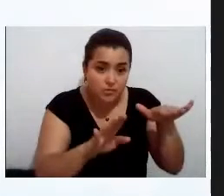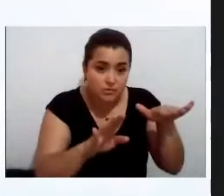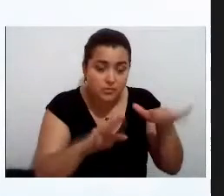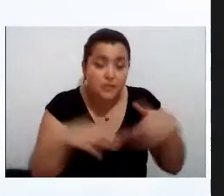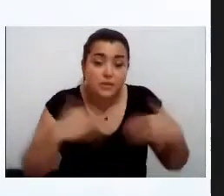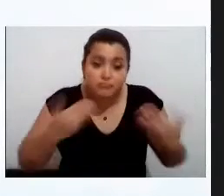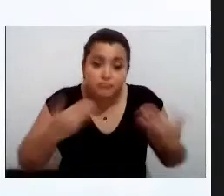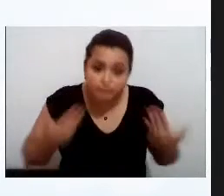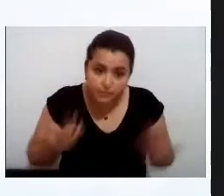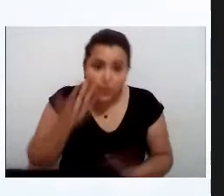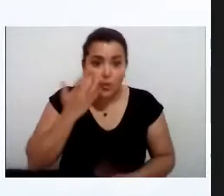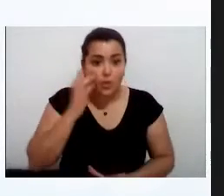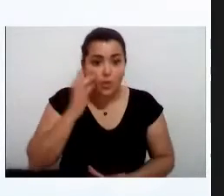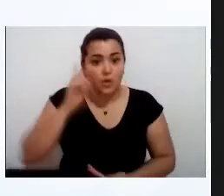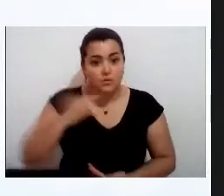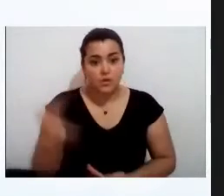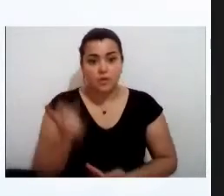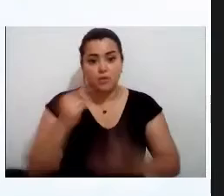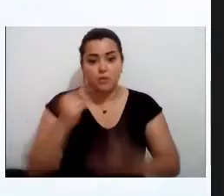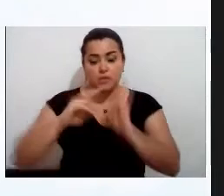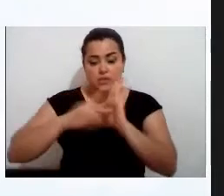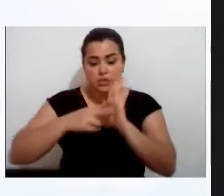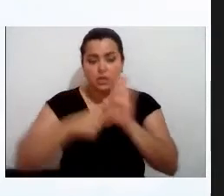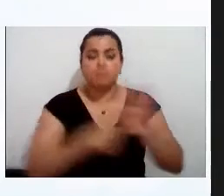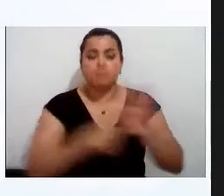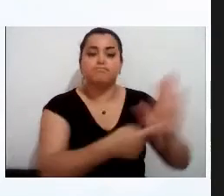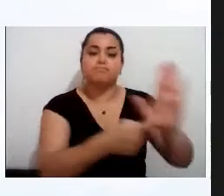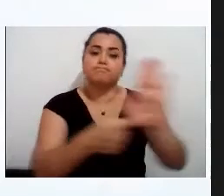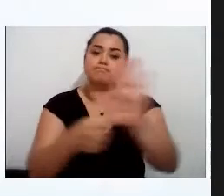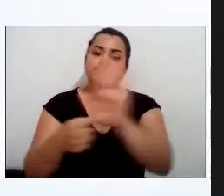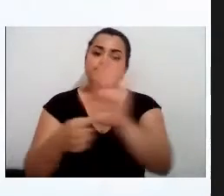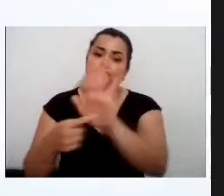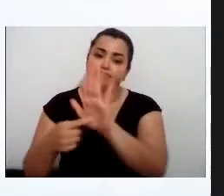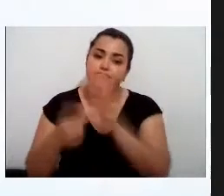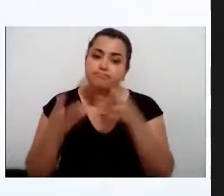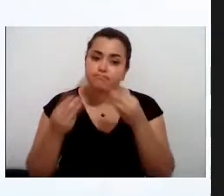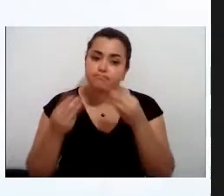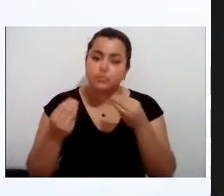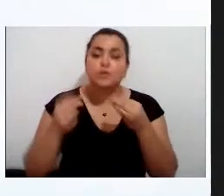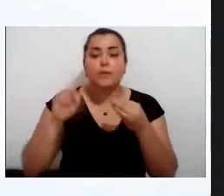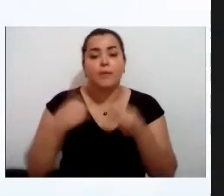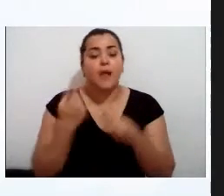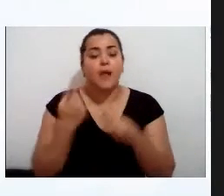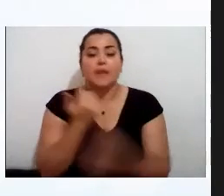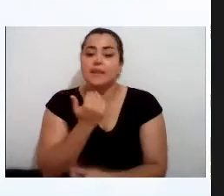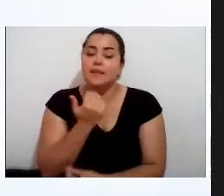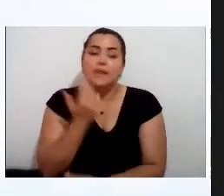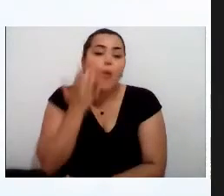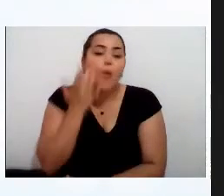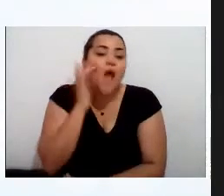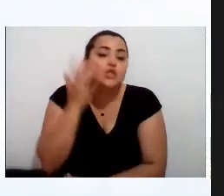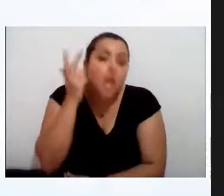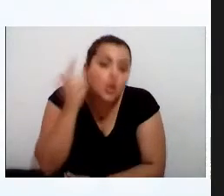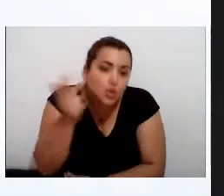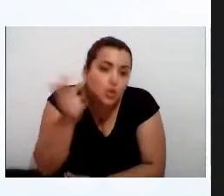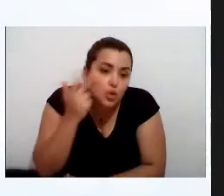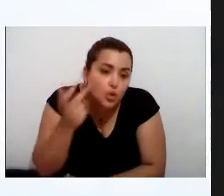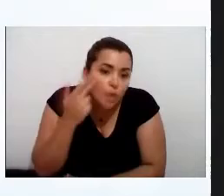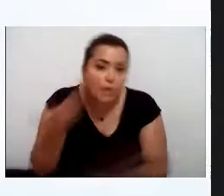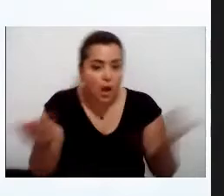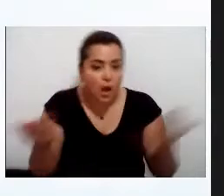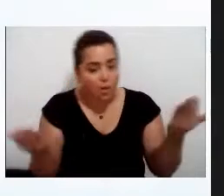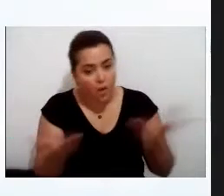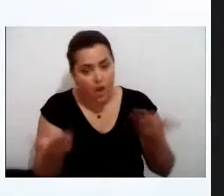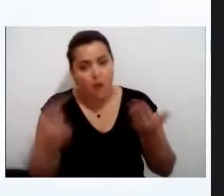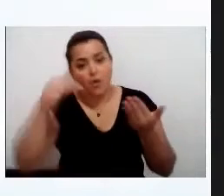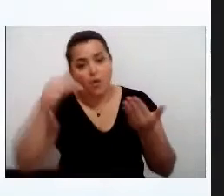acho que isso o movimento sindical tem que ter muito claro e não naturalizar, repito, nós estamos insistindo nisso, não